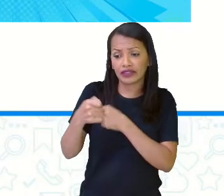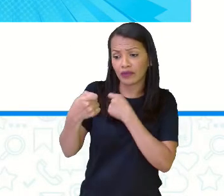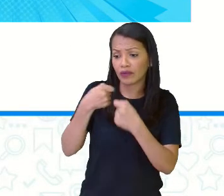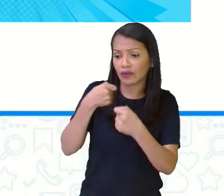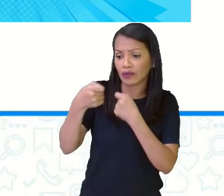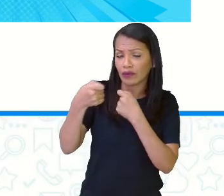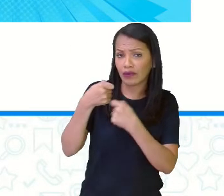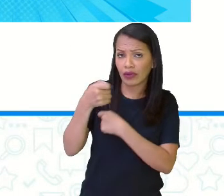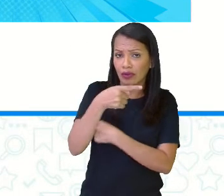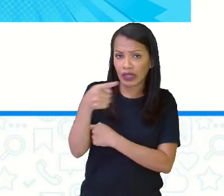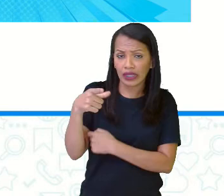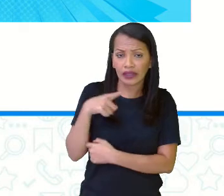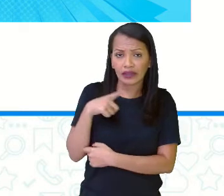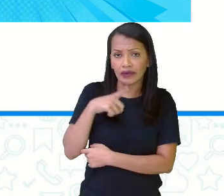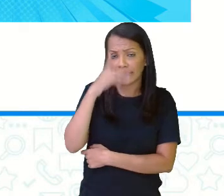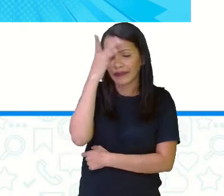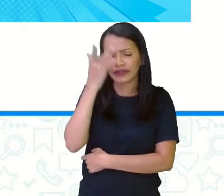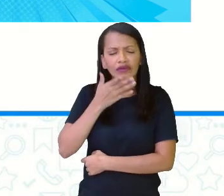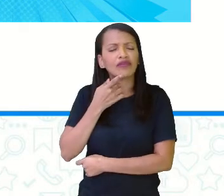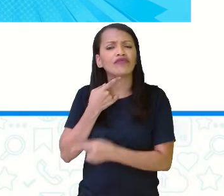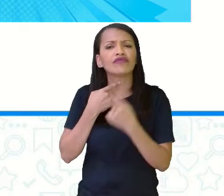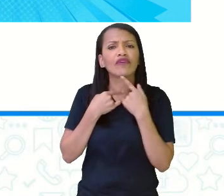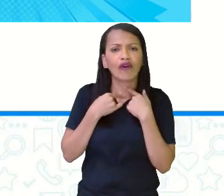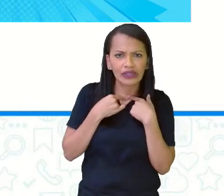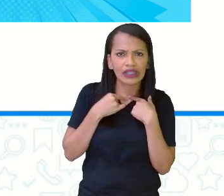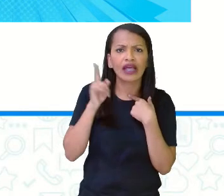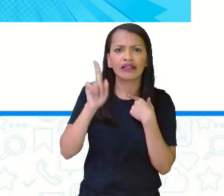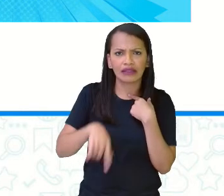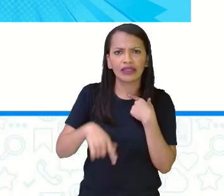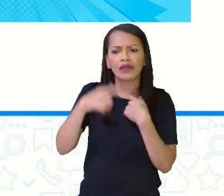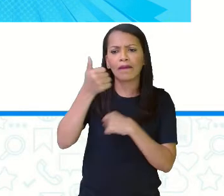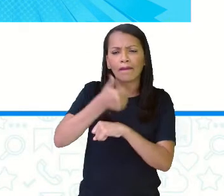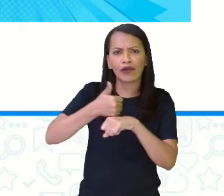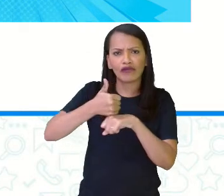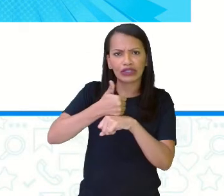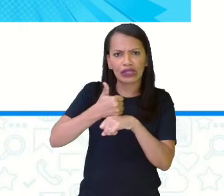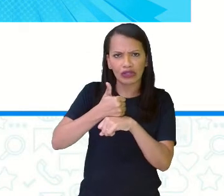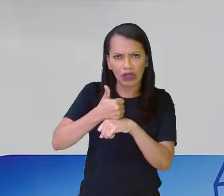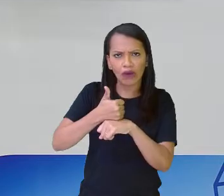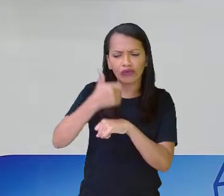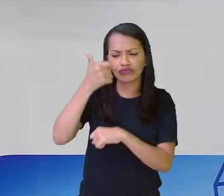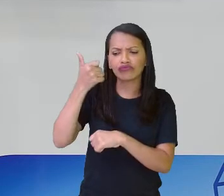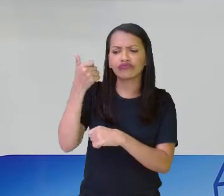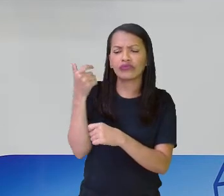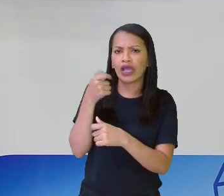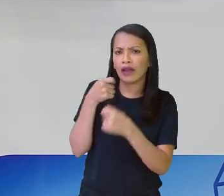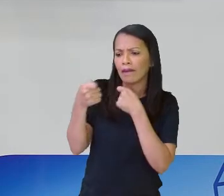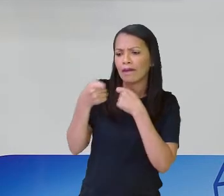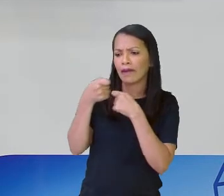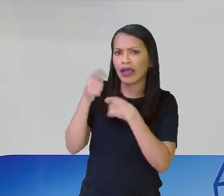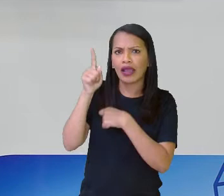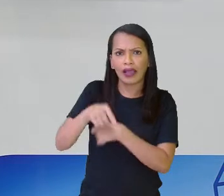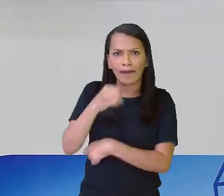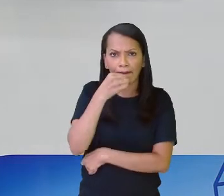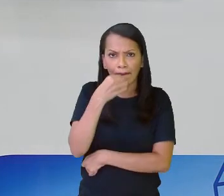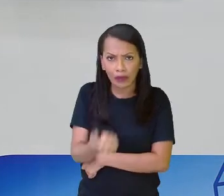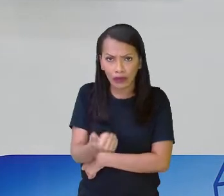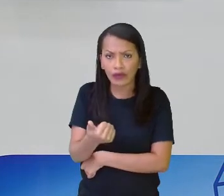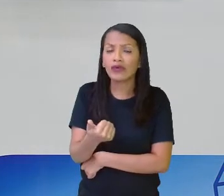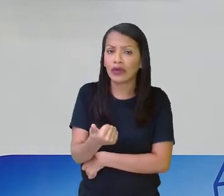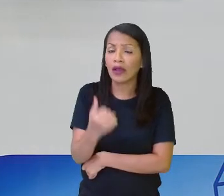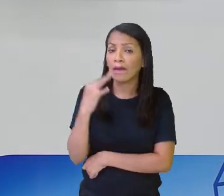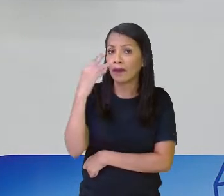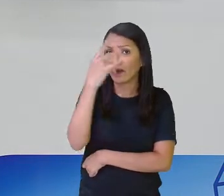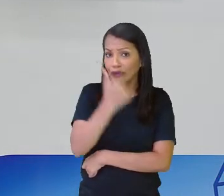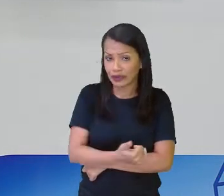que dentre vocês tem alguém que tem o desejo de ser jornalista? Que legal, é uma profissão muito bonita e muito importante,